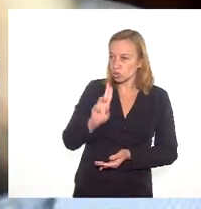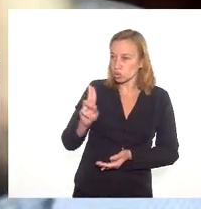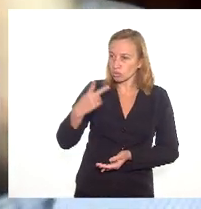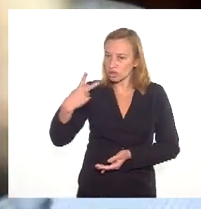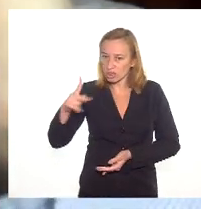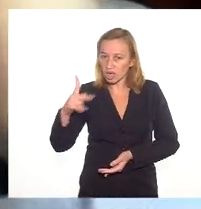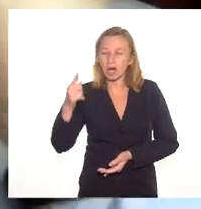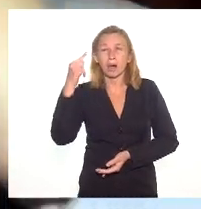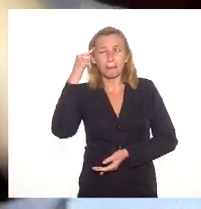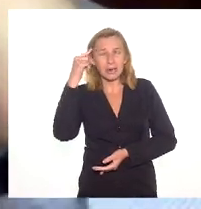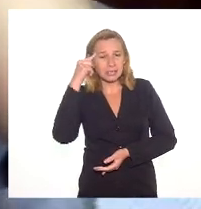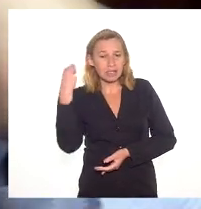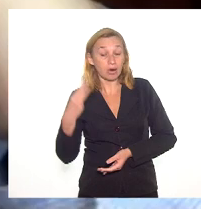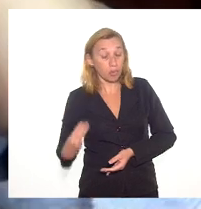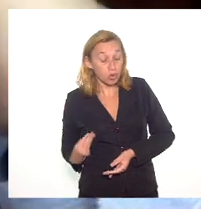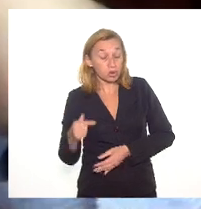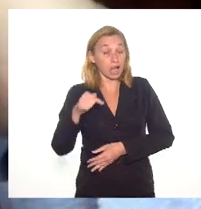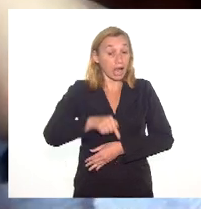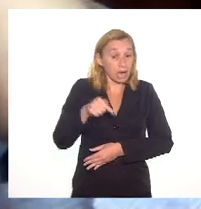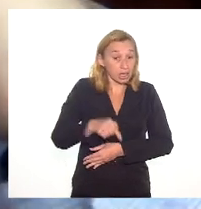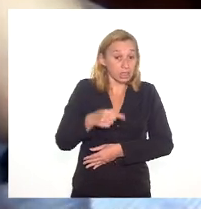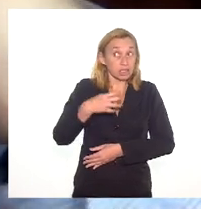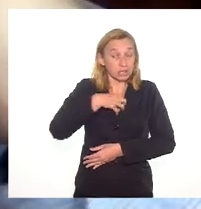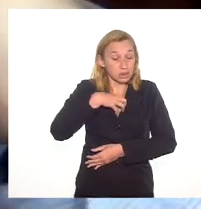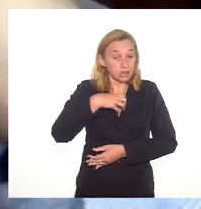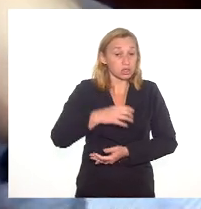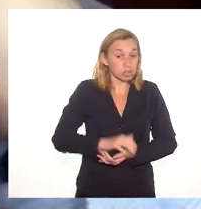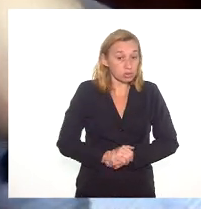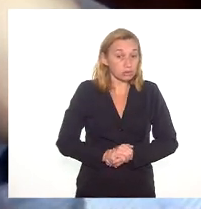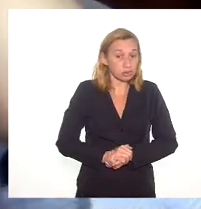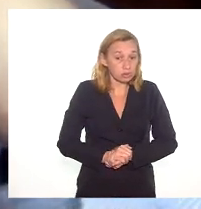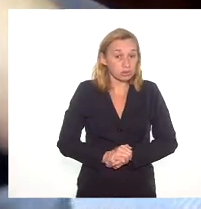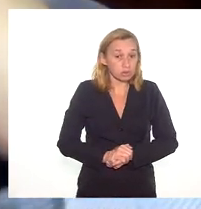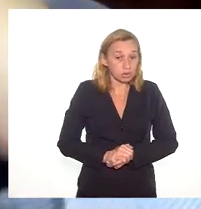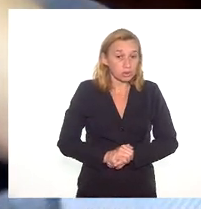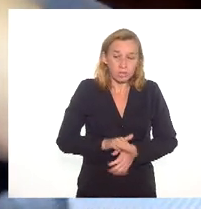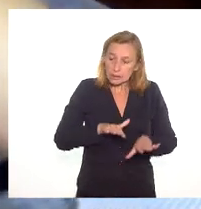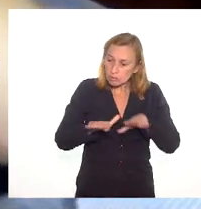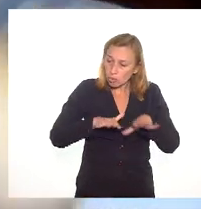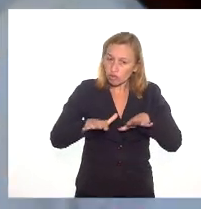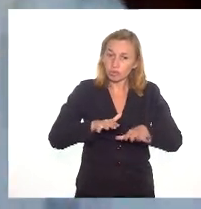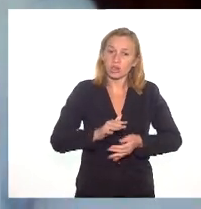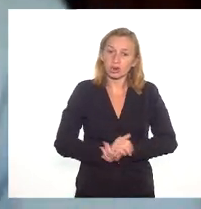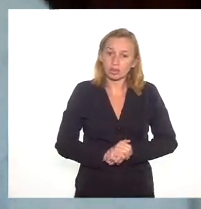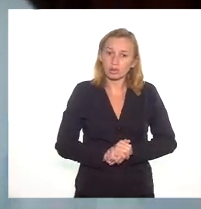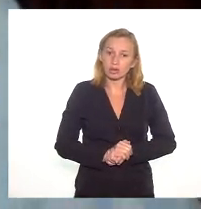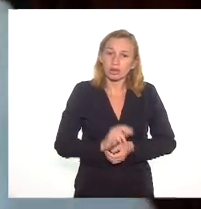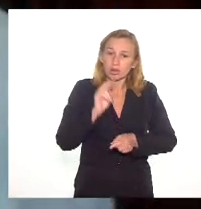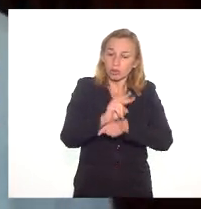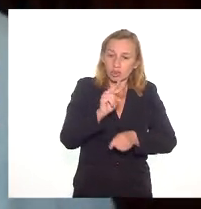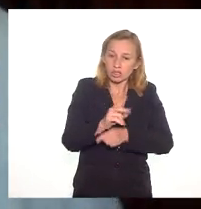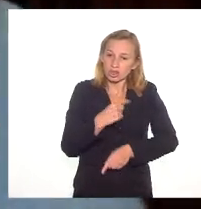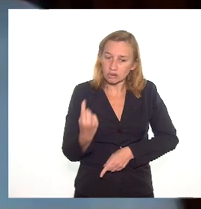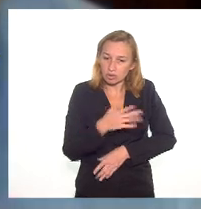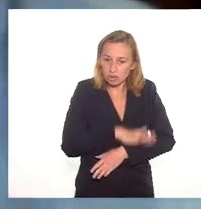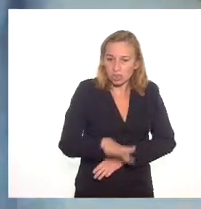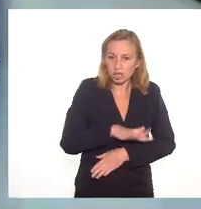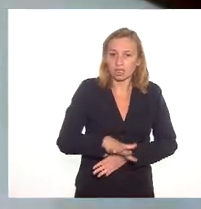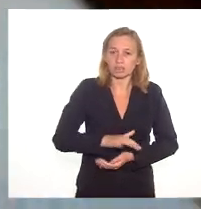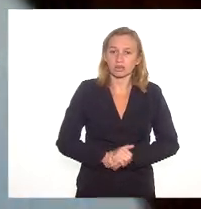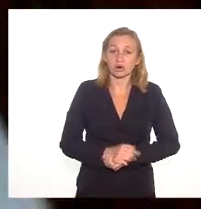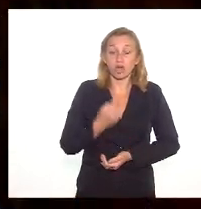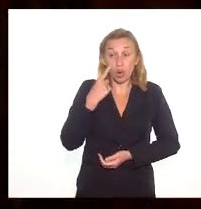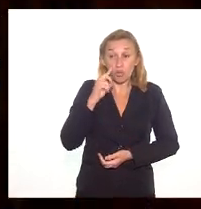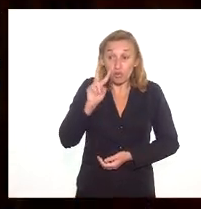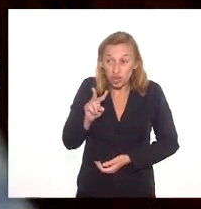Mônica, pensarmos em algo aqui, nesse sentido, movimento, para a proteção das nossas crianças. Porque é um negócio, o que eu